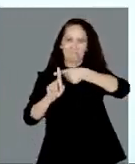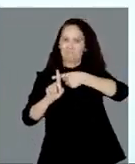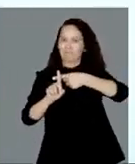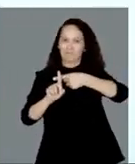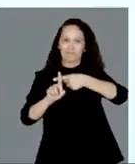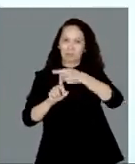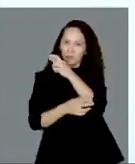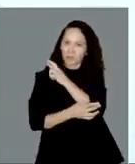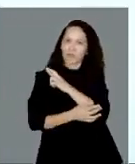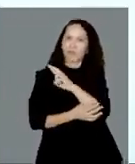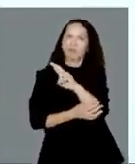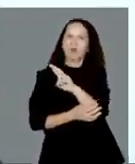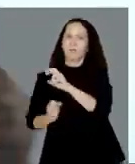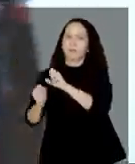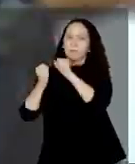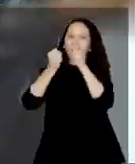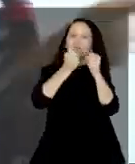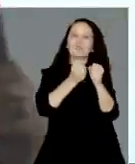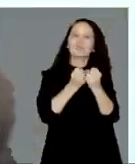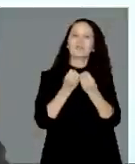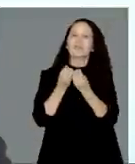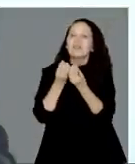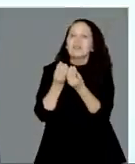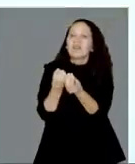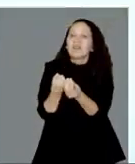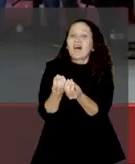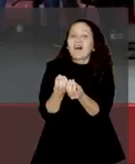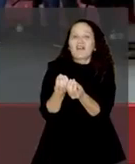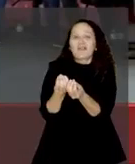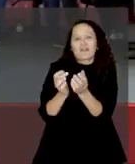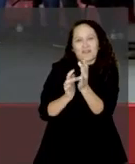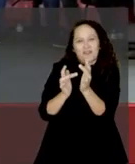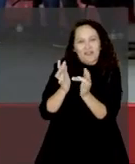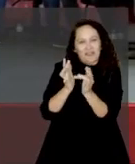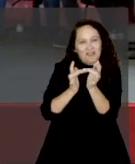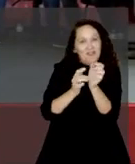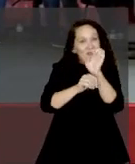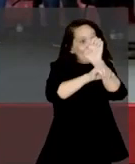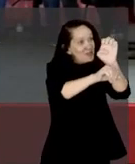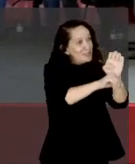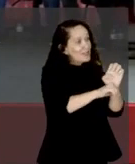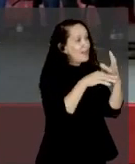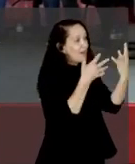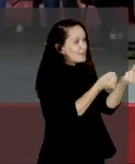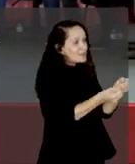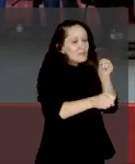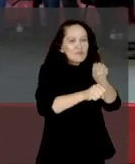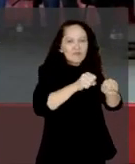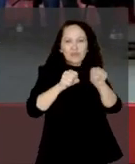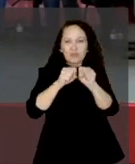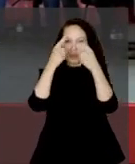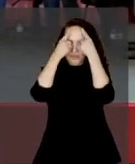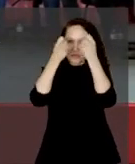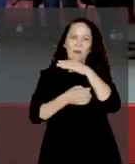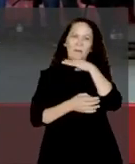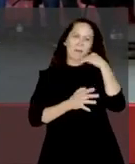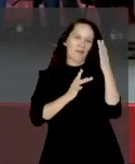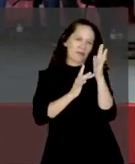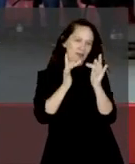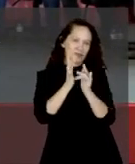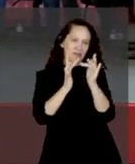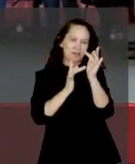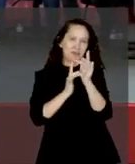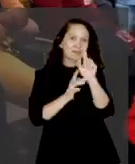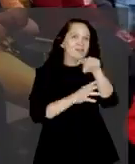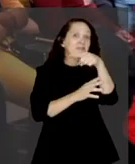A ressurreição é uma desobediência. A ressurreição é uma rebeldia. A ressurreição